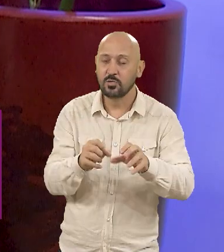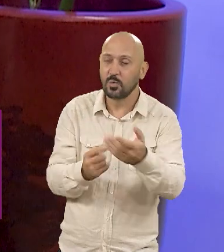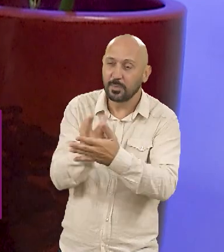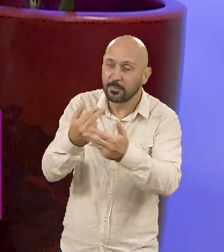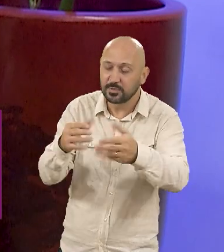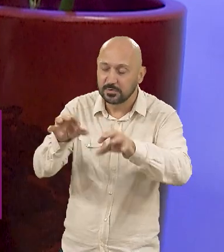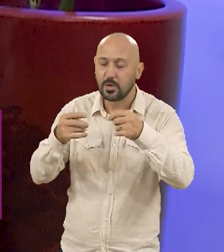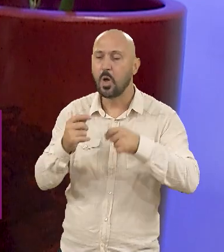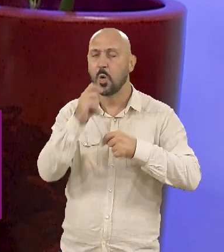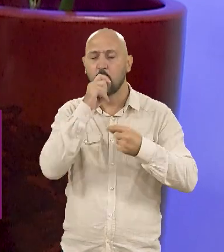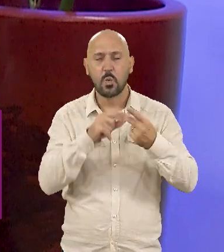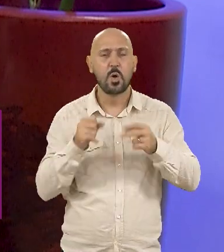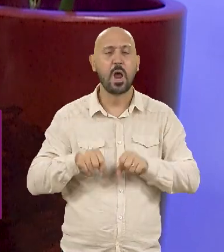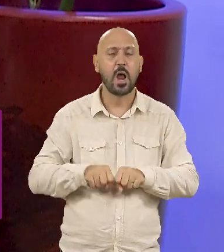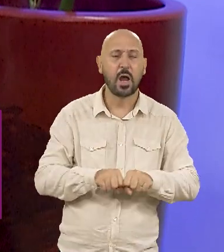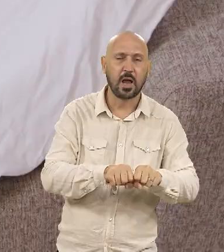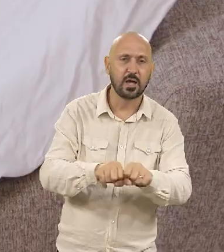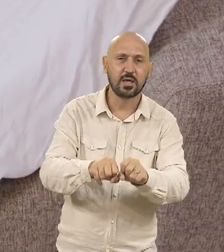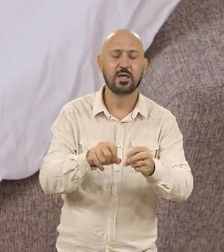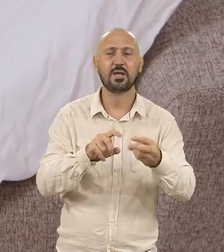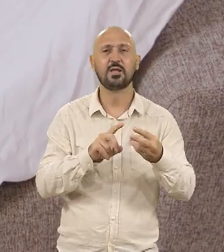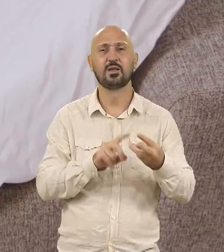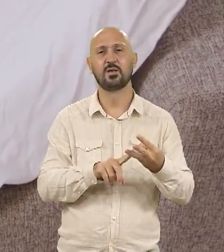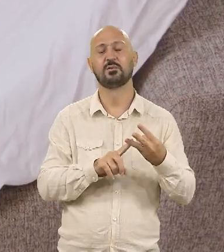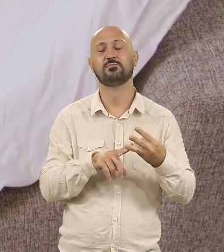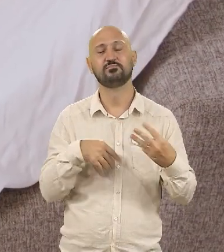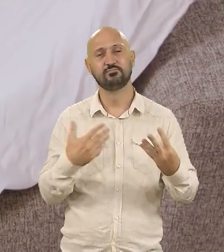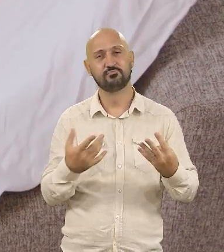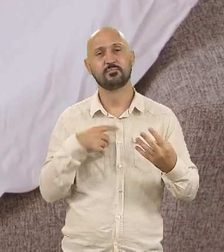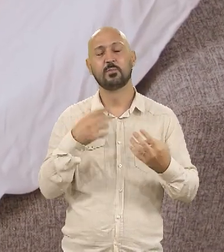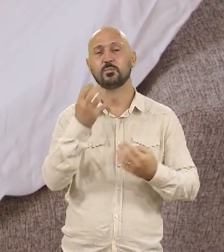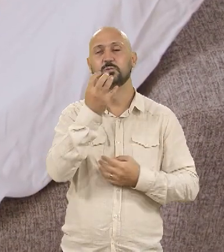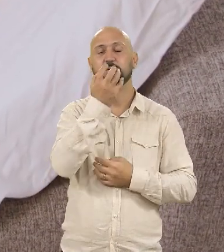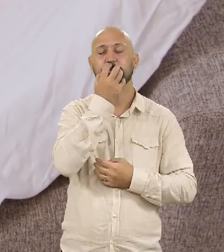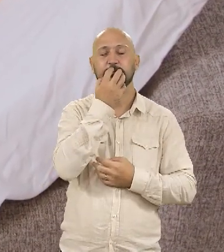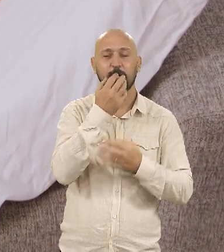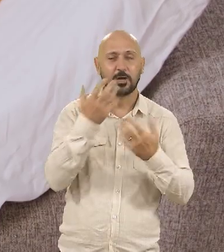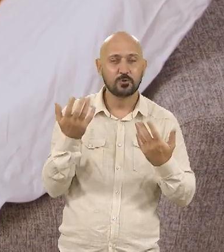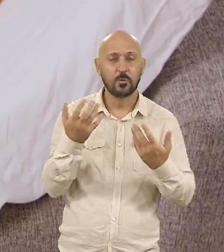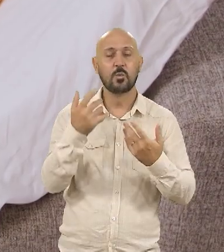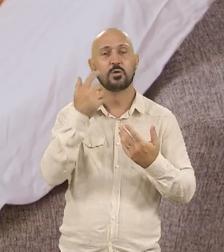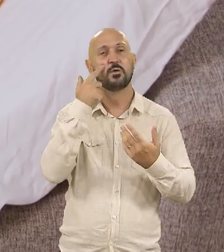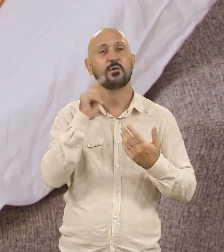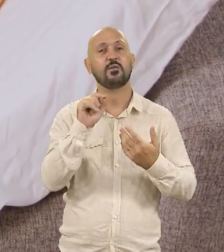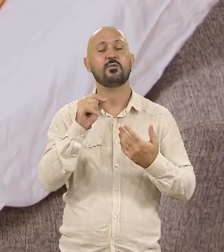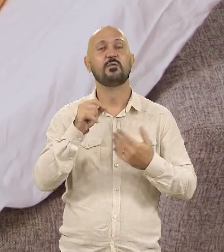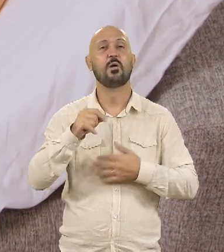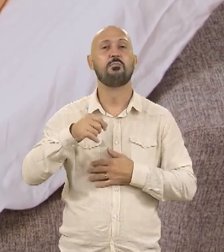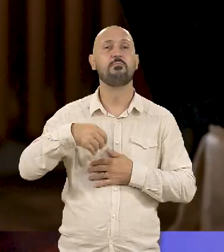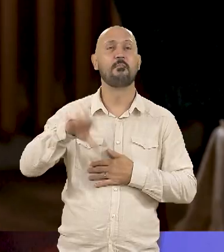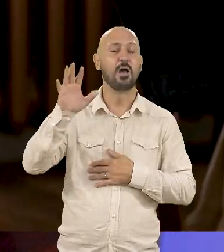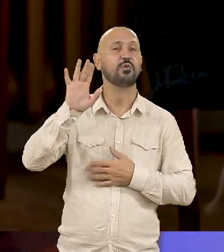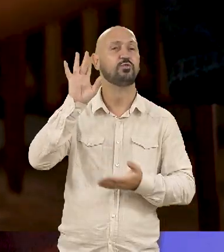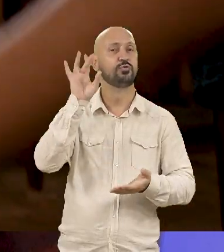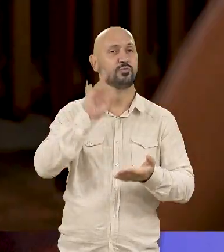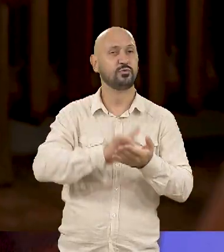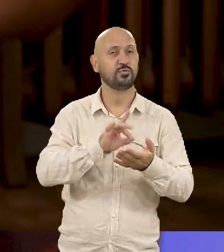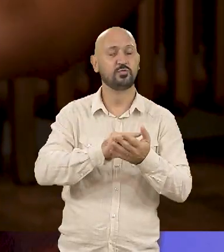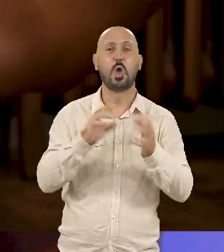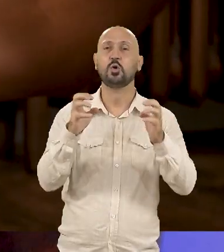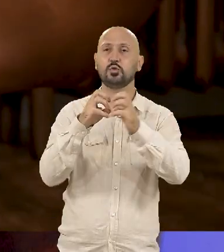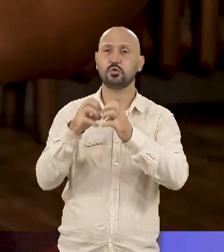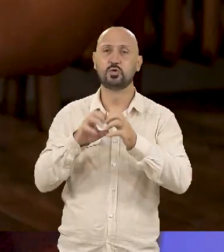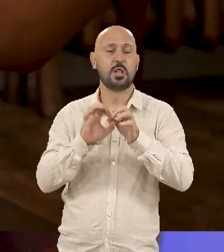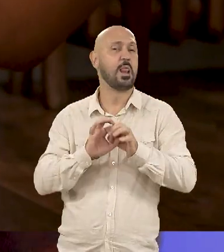para os cachorrinhos, e hoje a gente vê que há uma popularização mesmo, os shoppings permitindo os pets, os supermercados, porque eu acredito que os